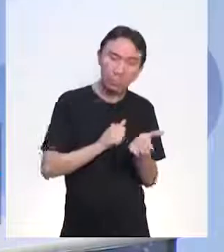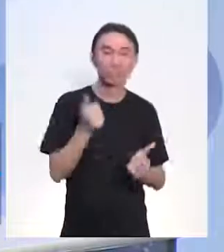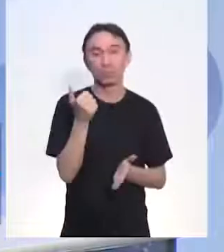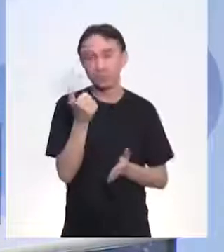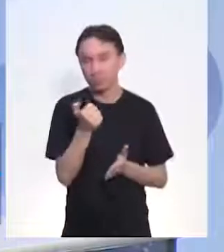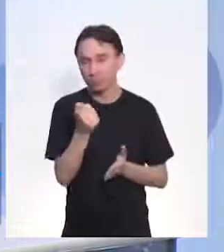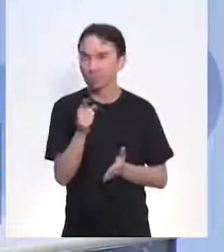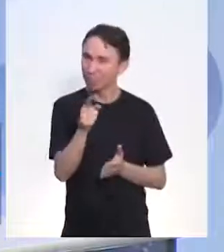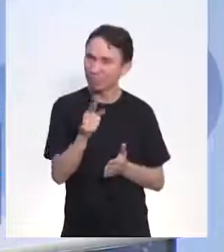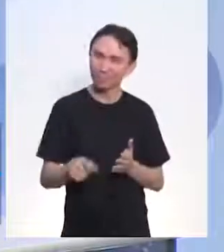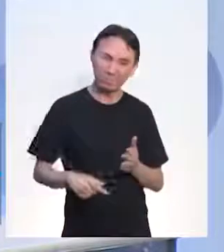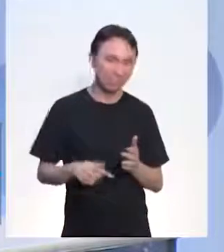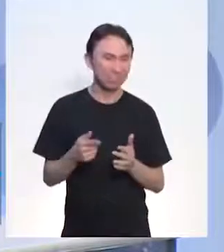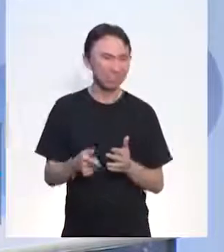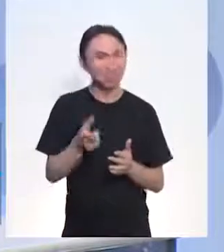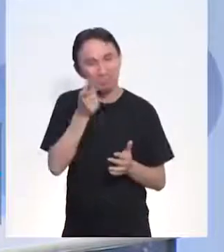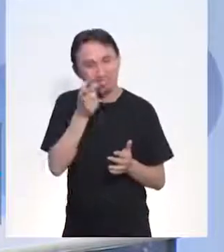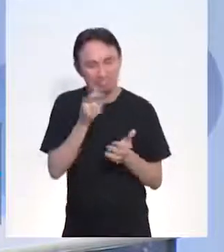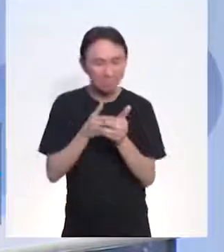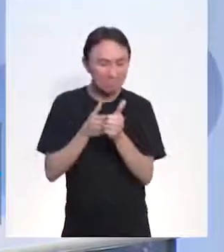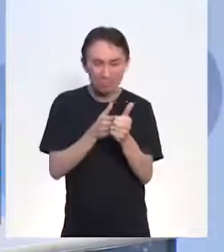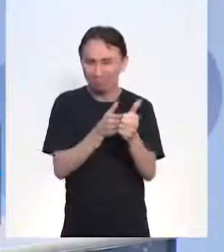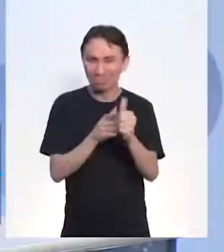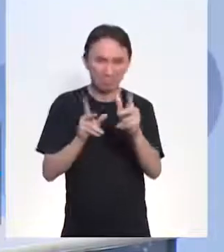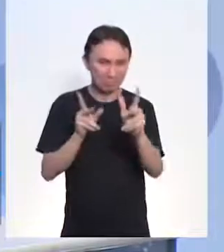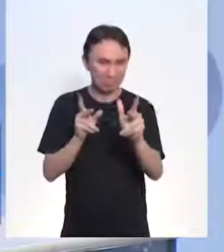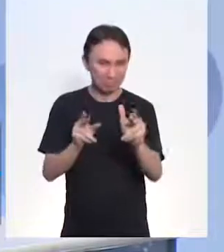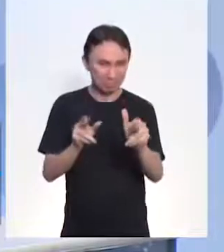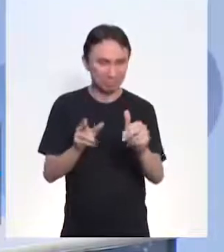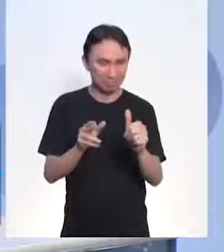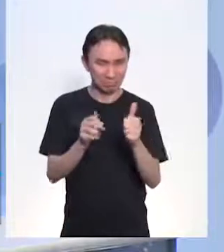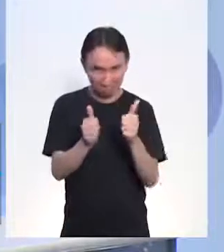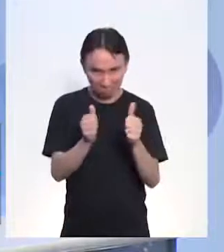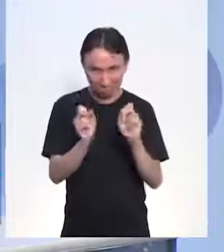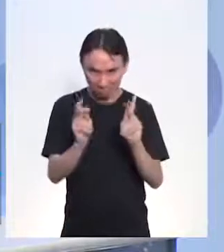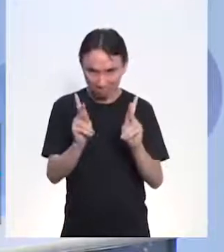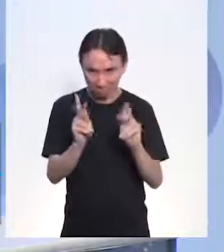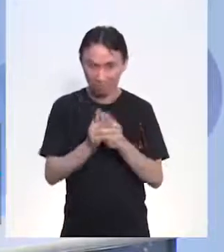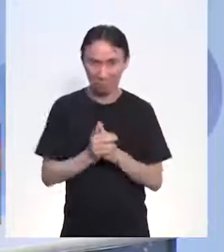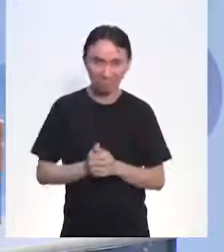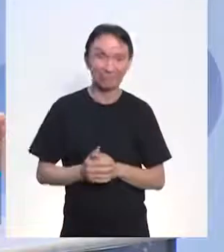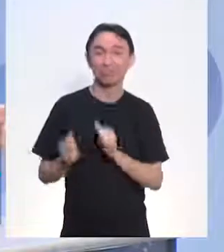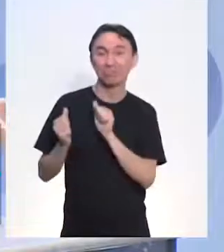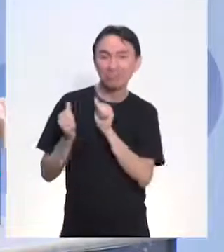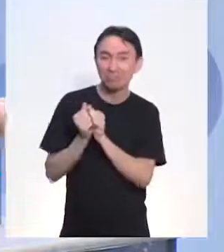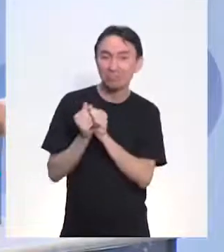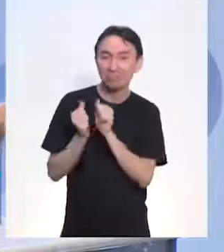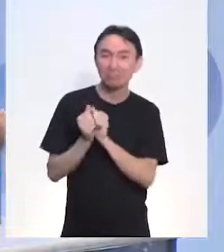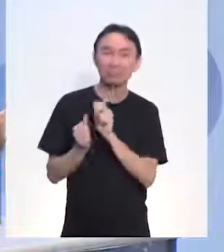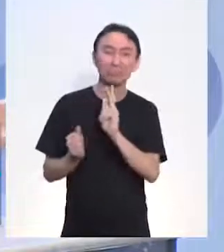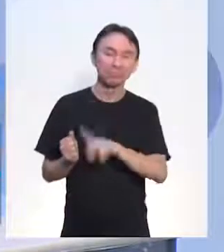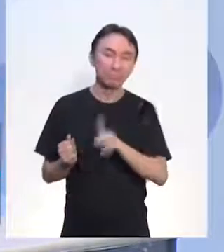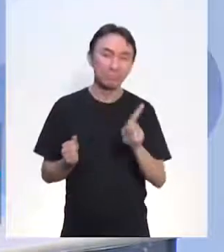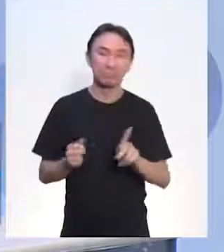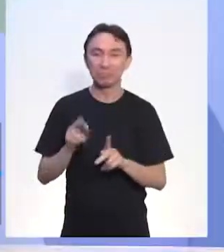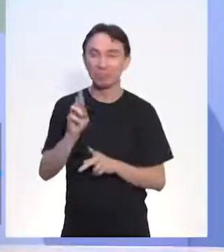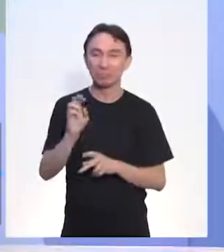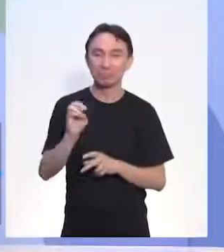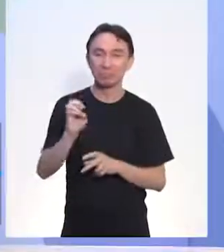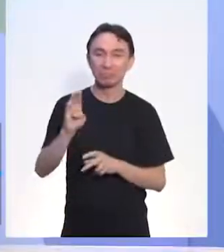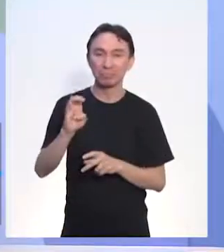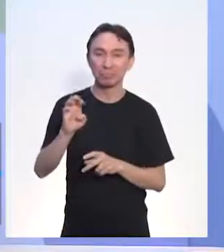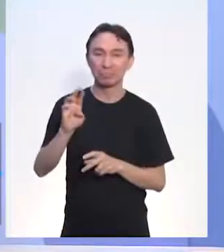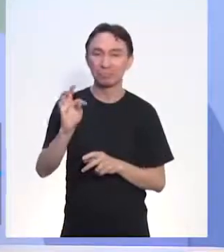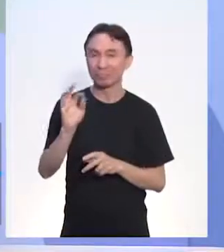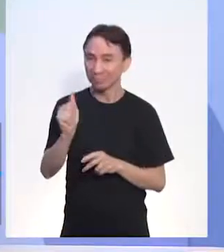conseguir acompanhar esta aula da mesma forma, ok? Conto com a presença da professora Roberta. Oi, professora, tudo bem? Oi,